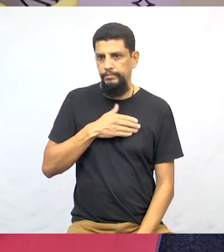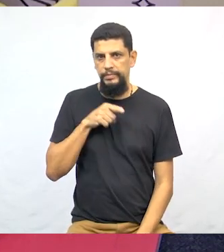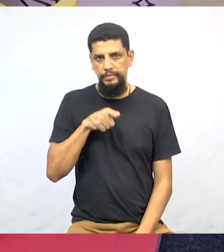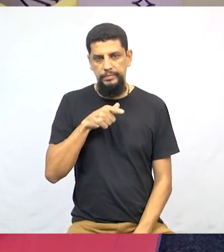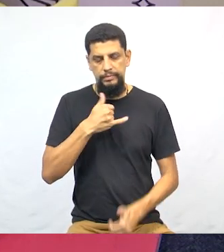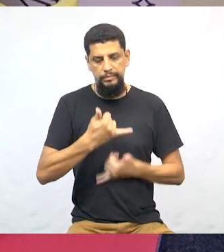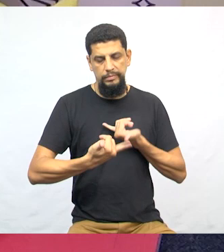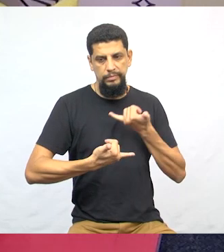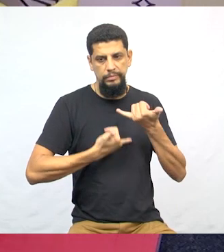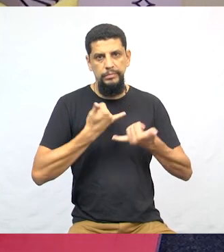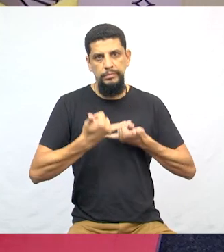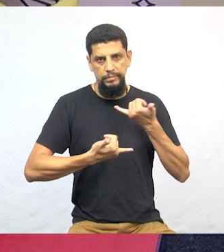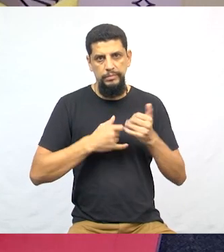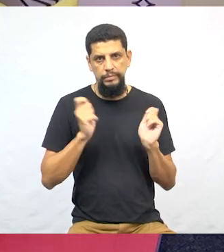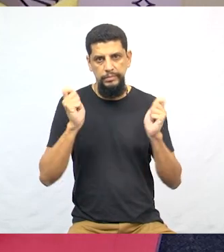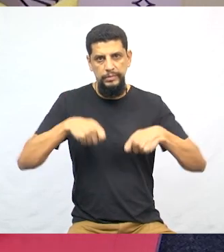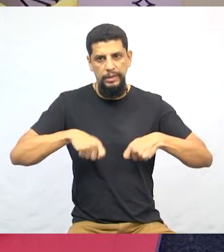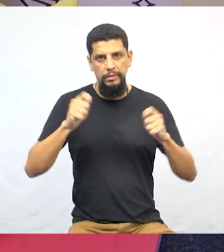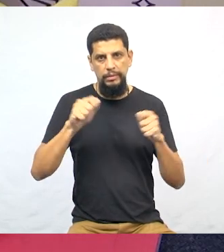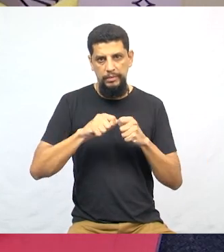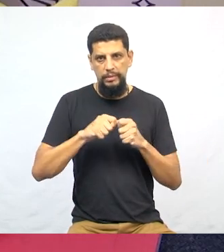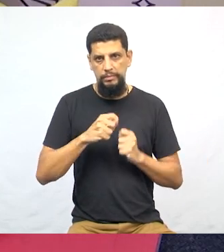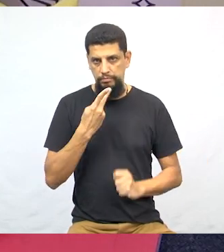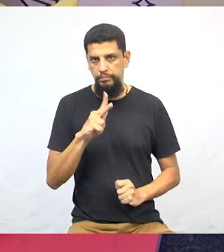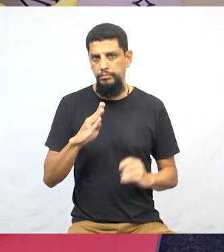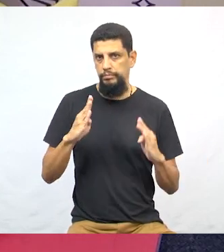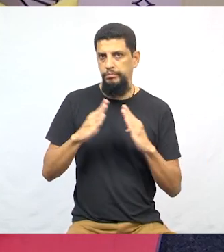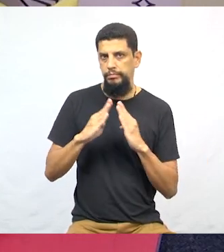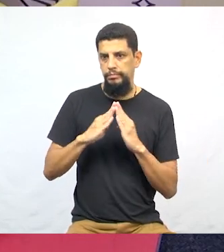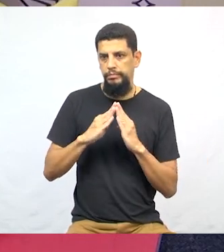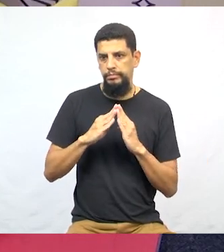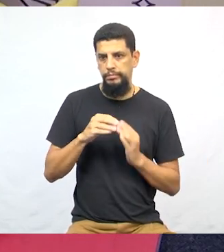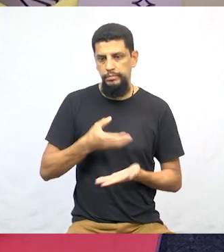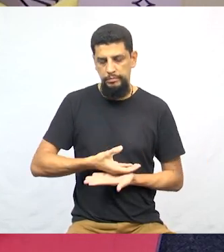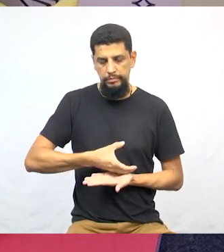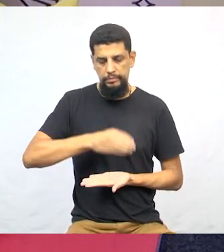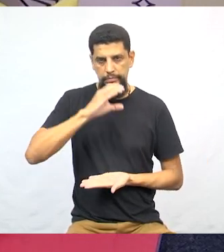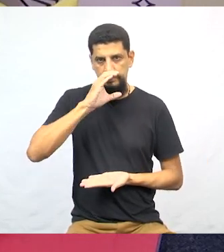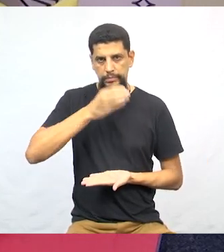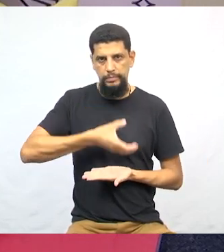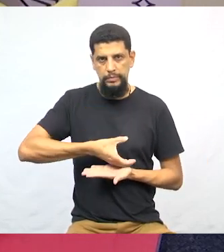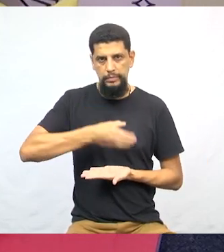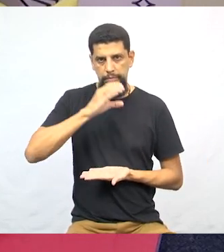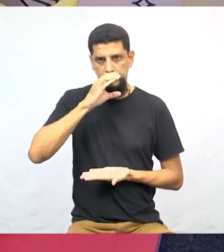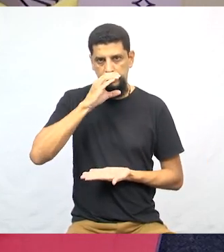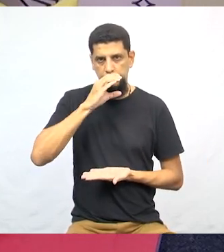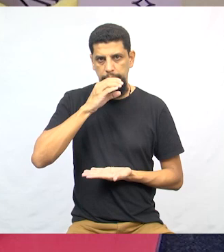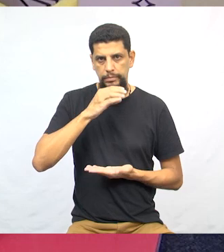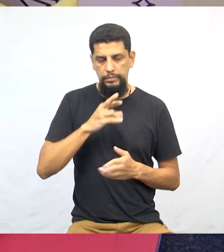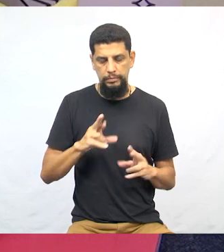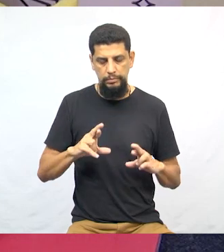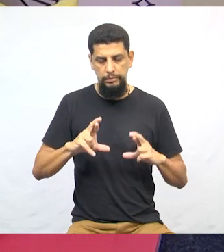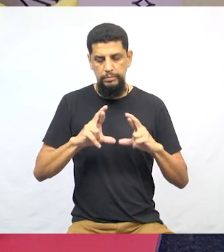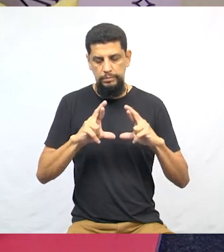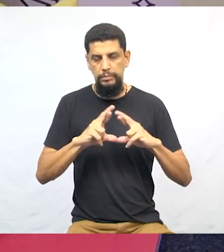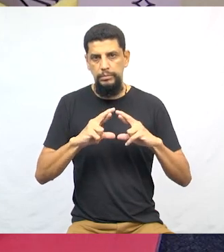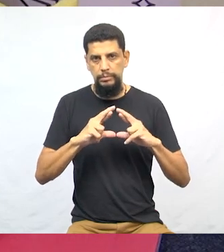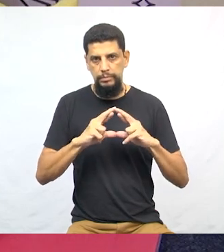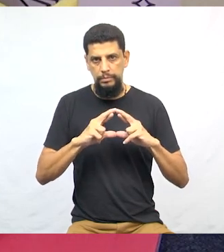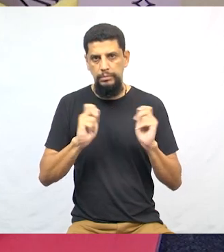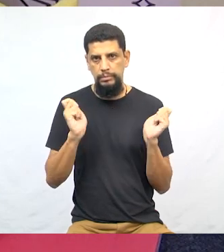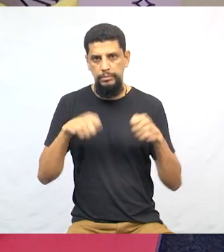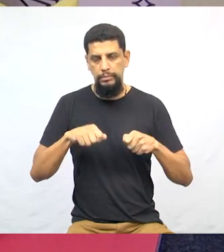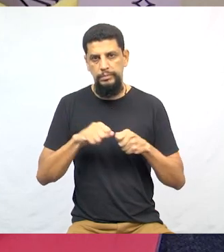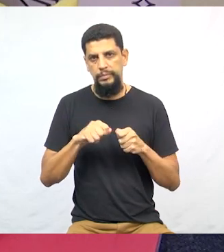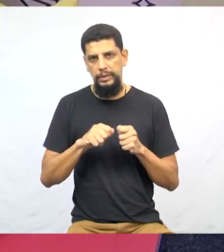conosco? Essa brincadeira dá para vocês fazerem em casa também. Olha, esse aqui é um copinho reciclado. Então,